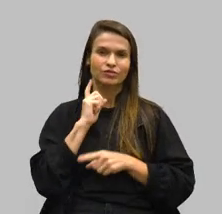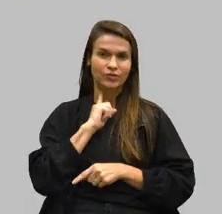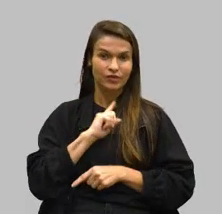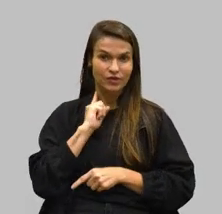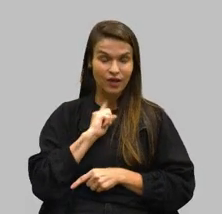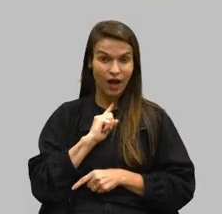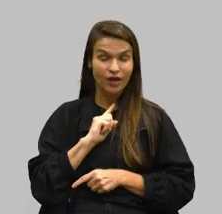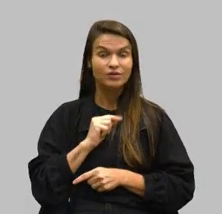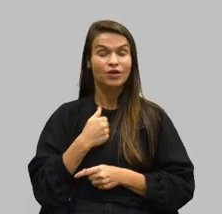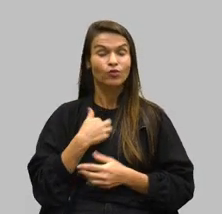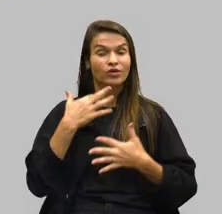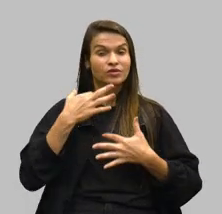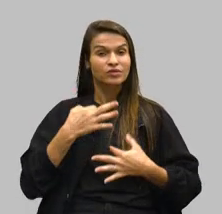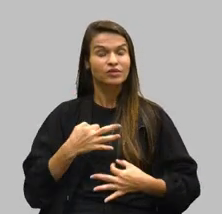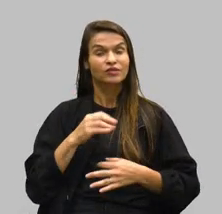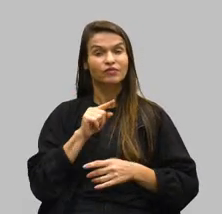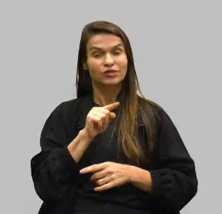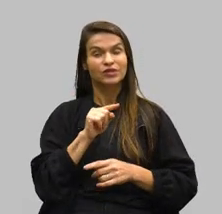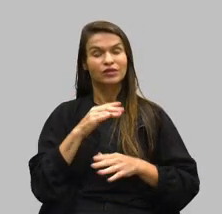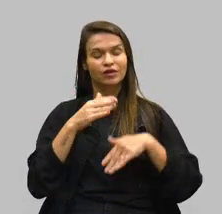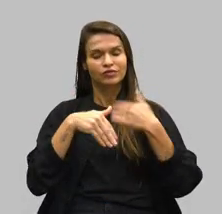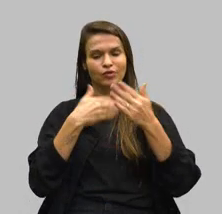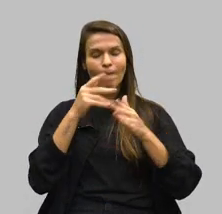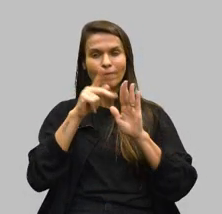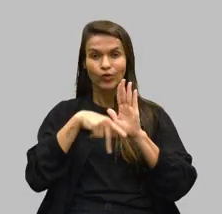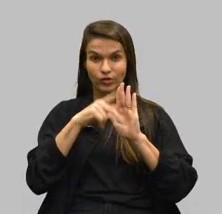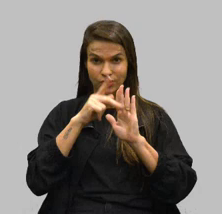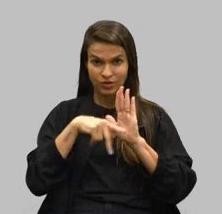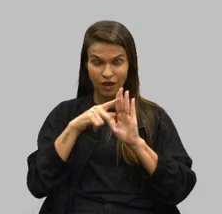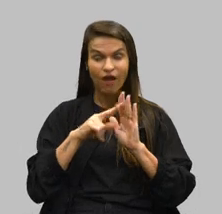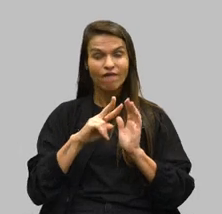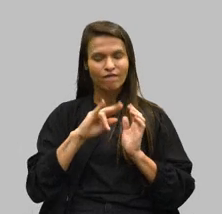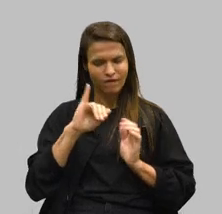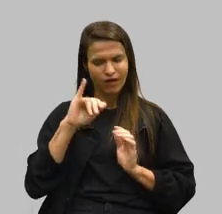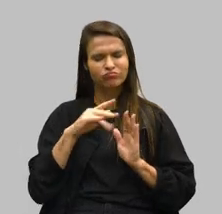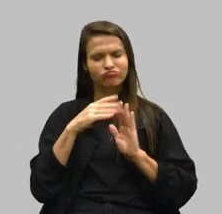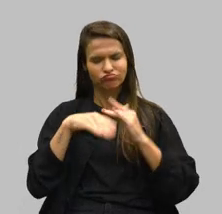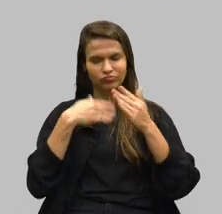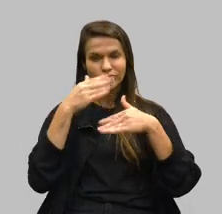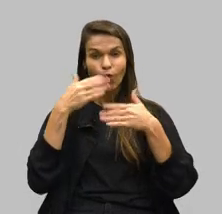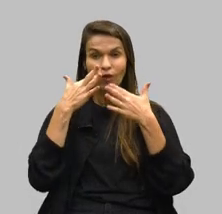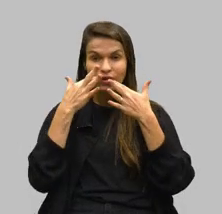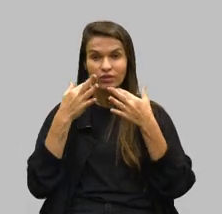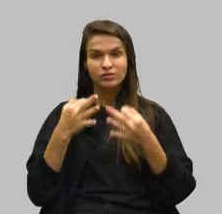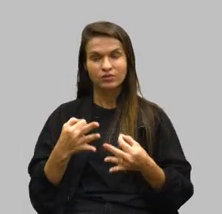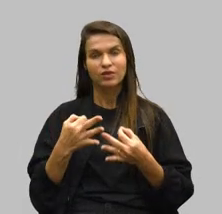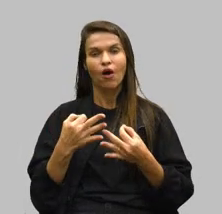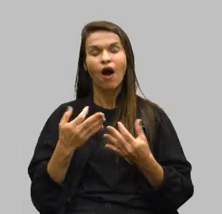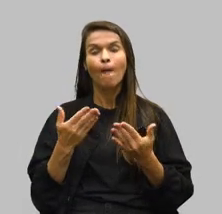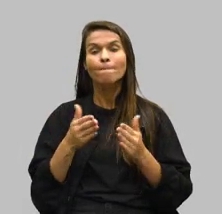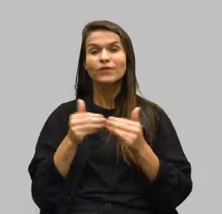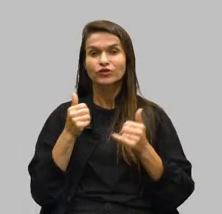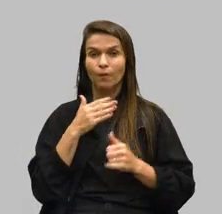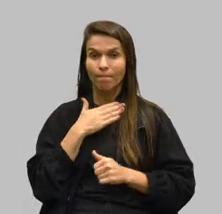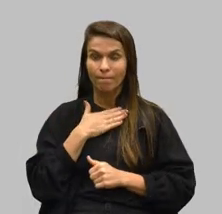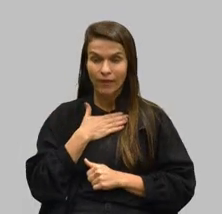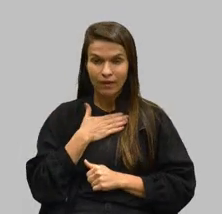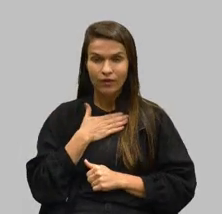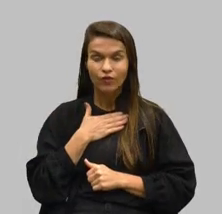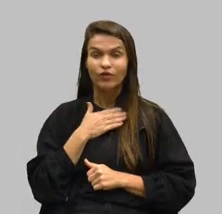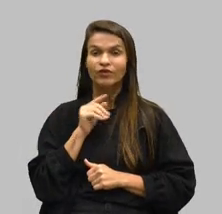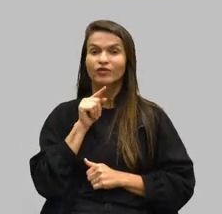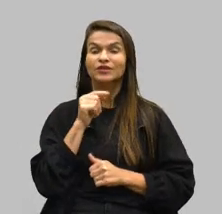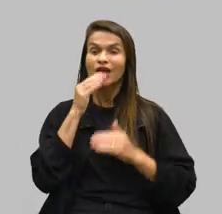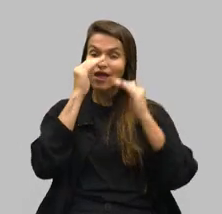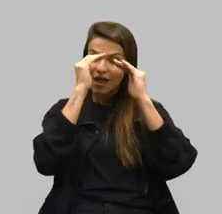então eu tenho certeza que você está desenvolvendo projetos e vai desenvolver com muita atenção e aí passa a ser um pedido meu e você